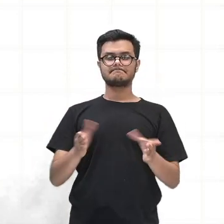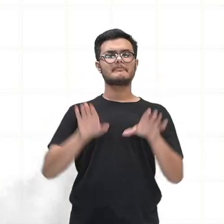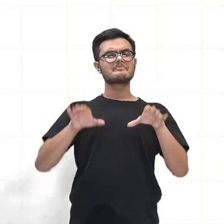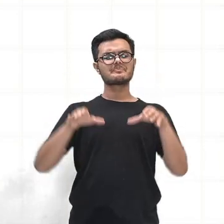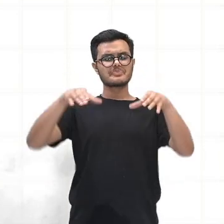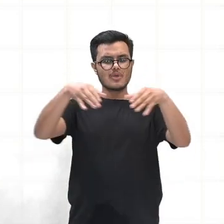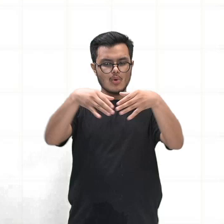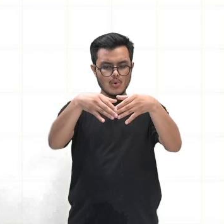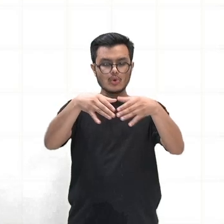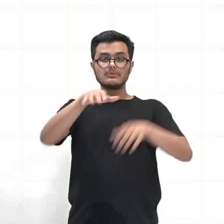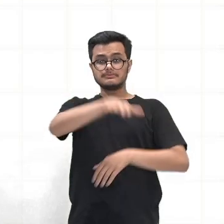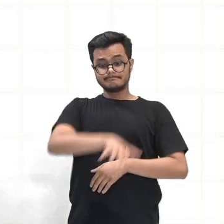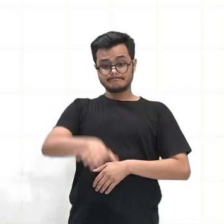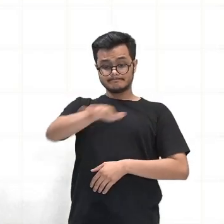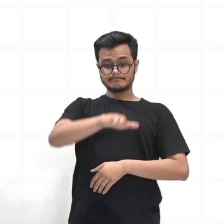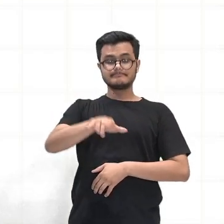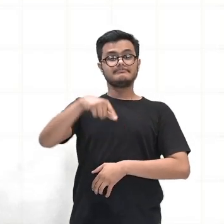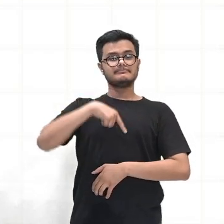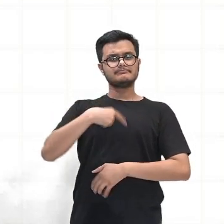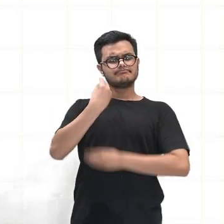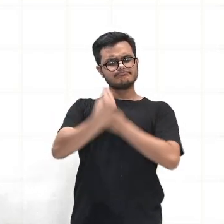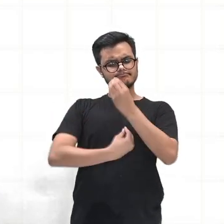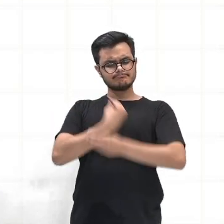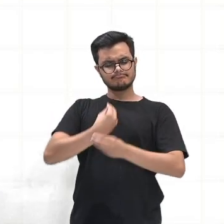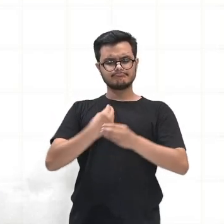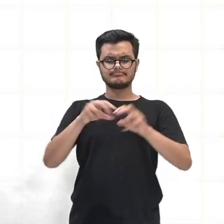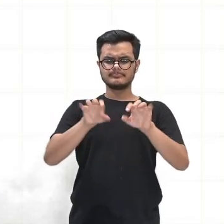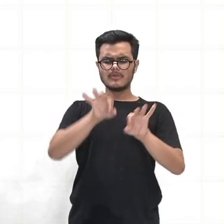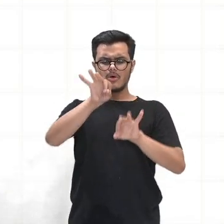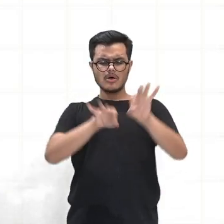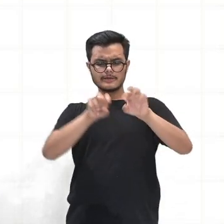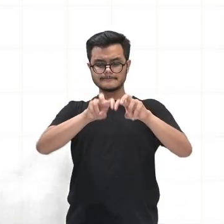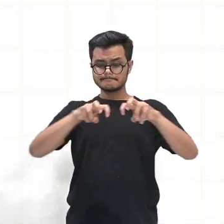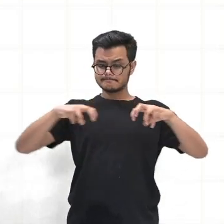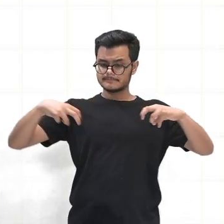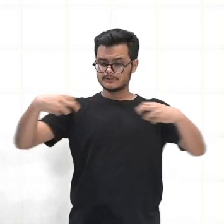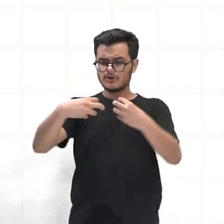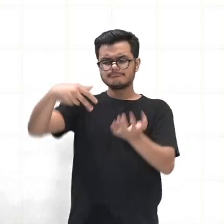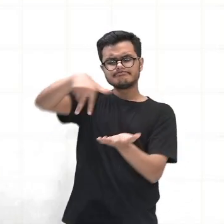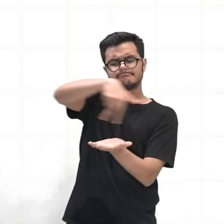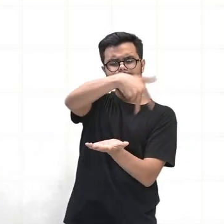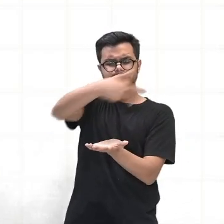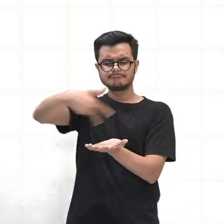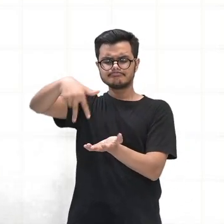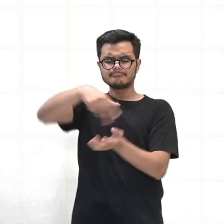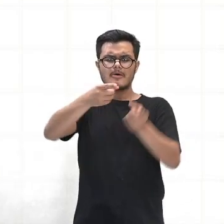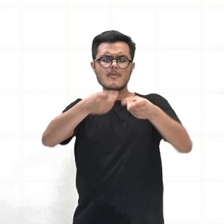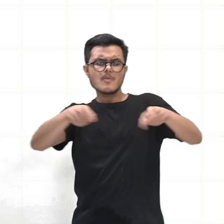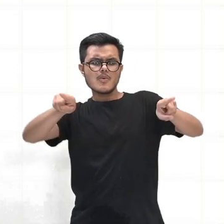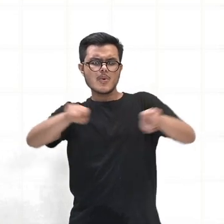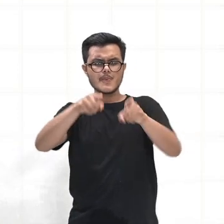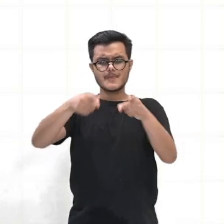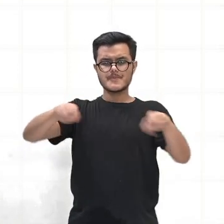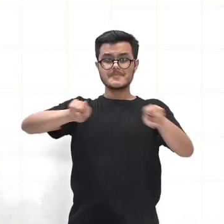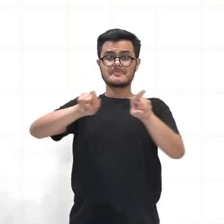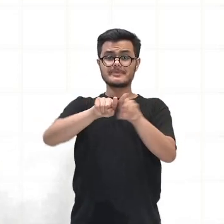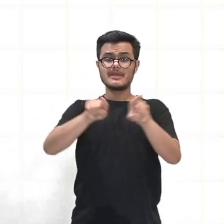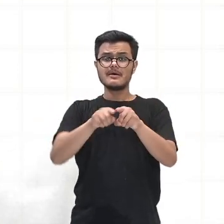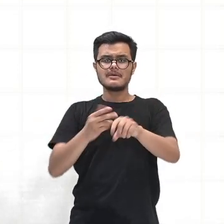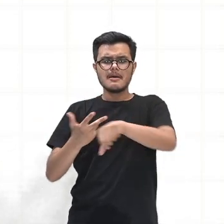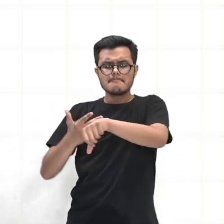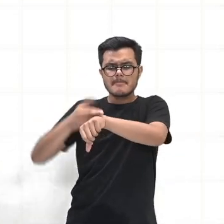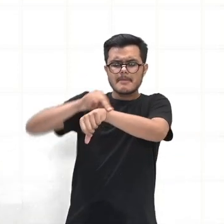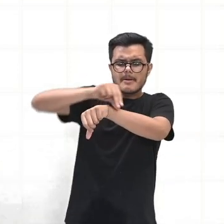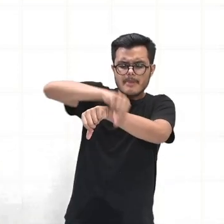étnico desenvolveu suas próprias cerimônias, danças, músicas, artesanatos, formas de